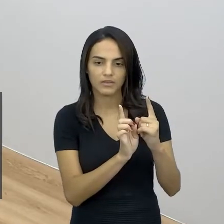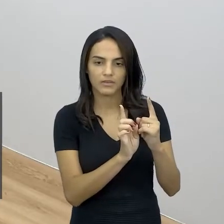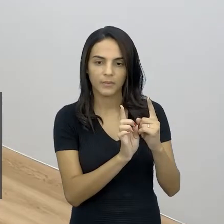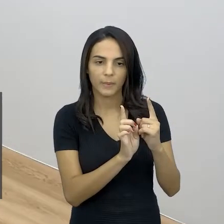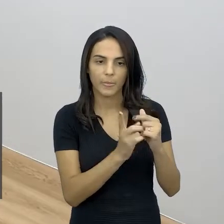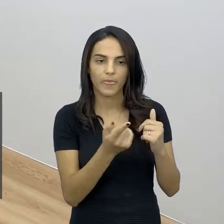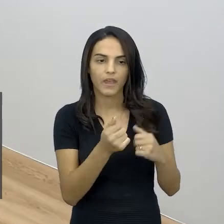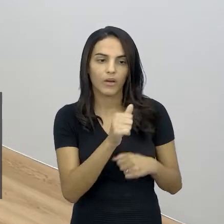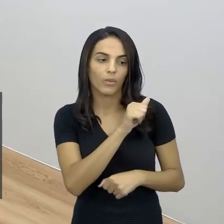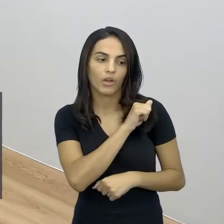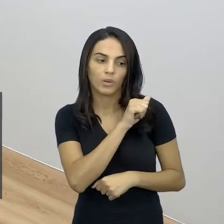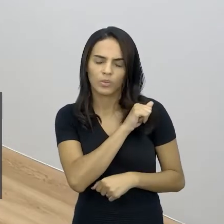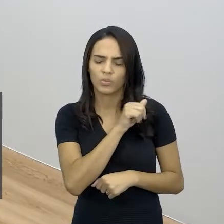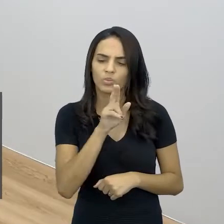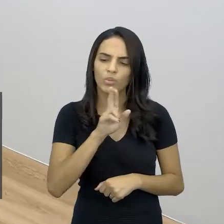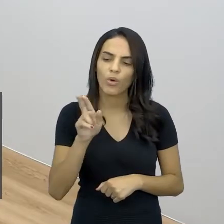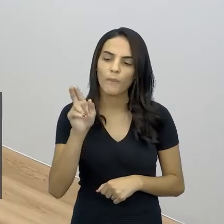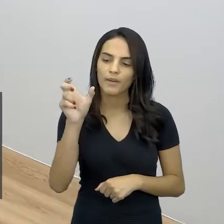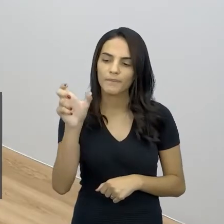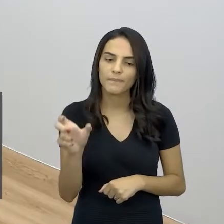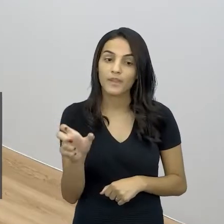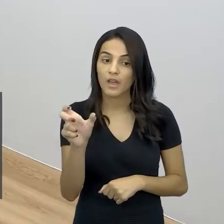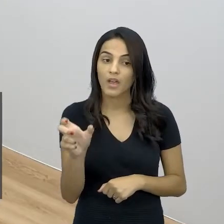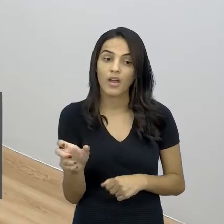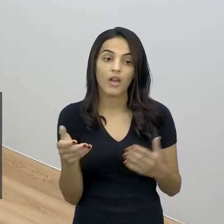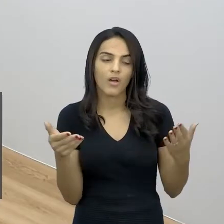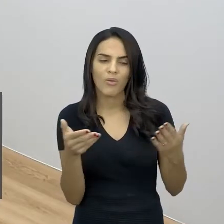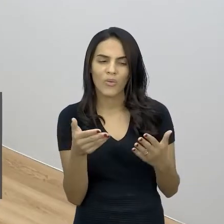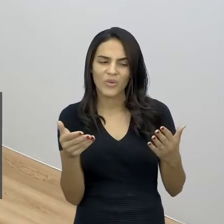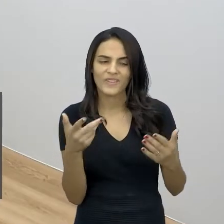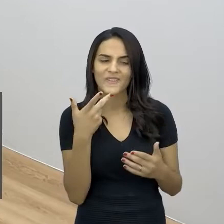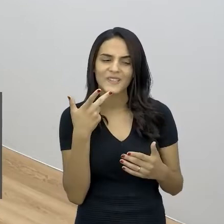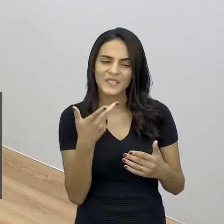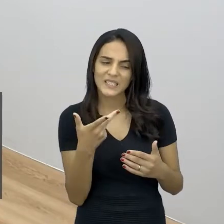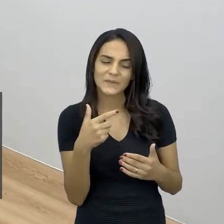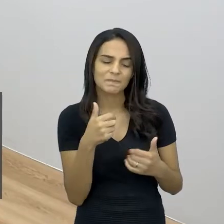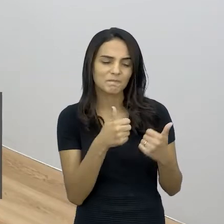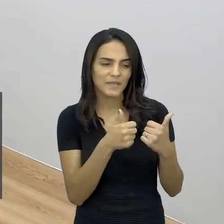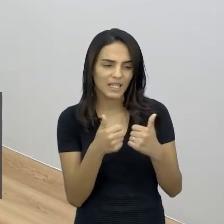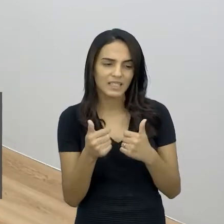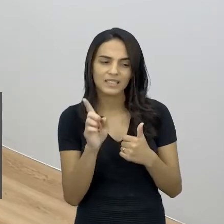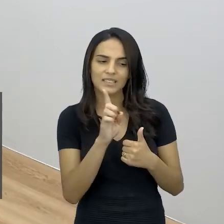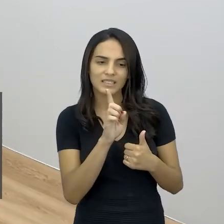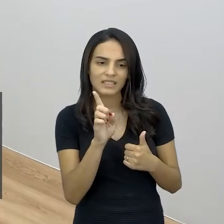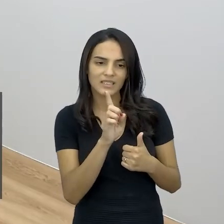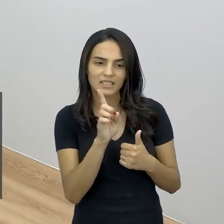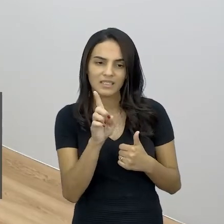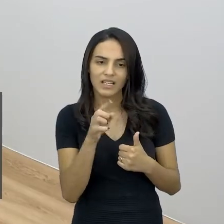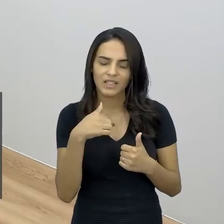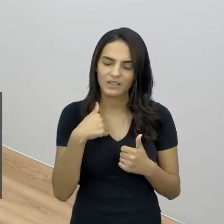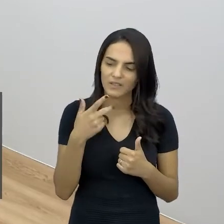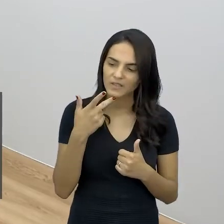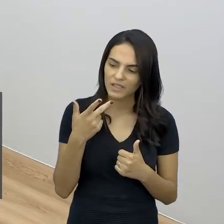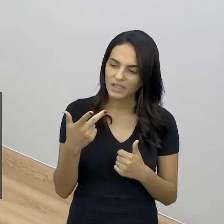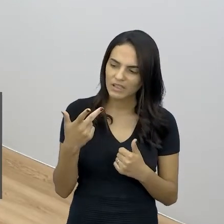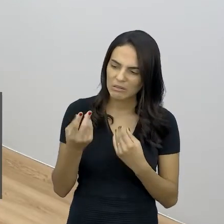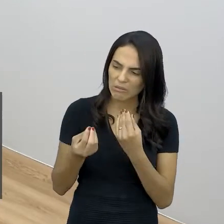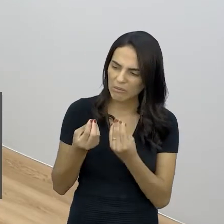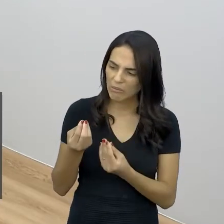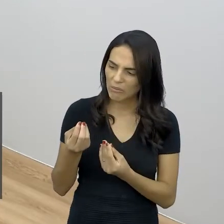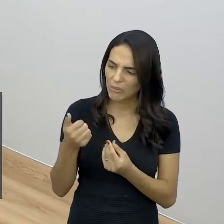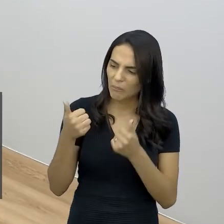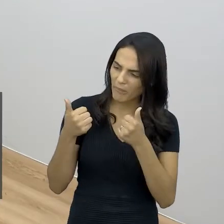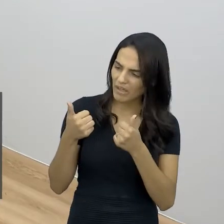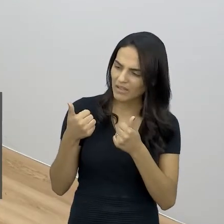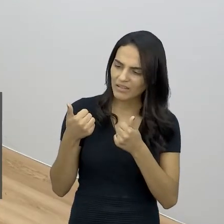o aluno tal, hoje ele disse que não estava bem, mas parece... Como é que é? Como é que é? Não está bem? Como